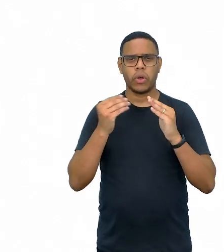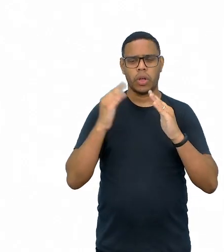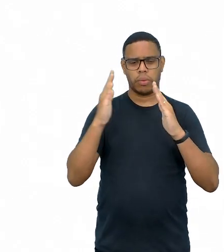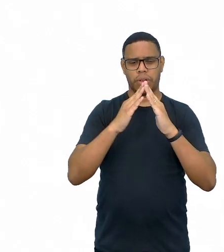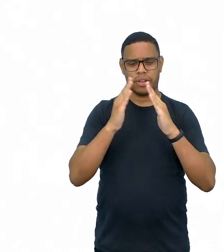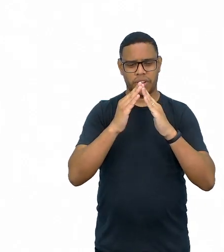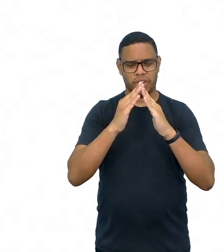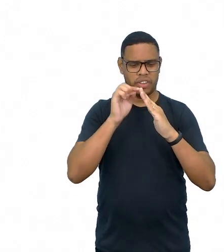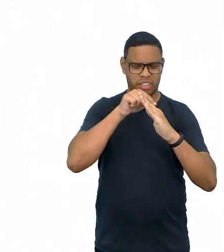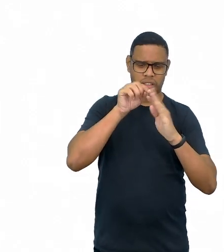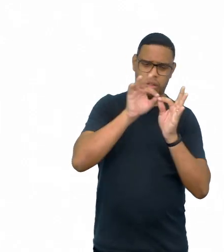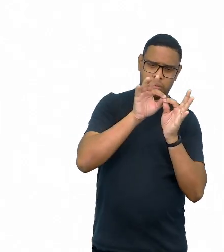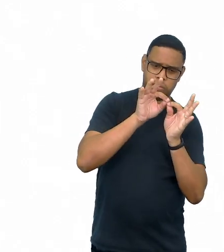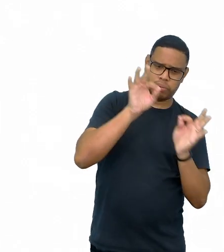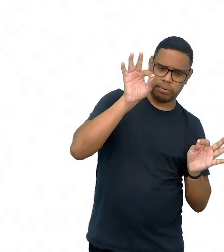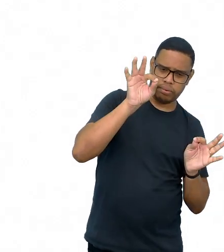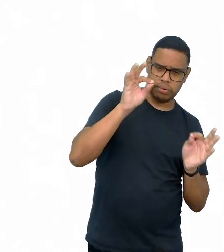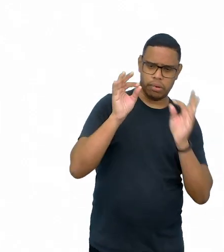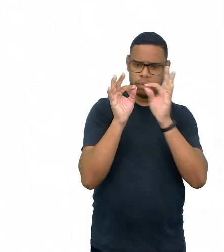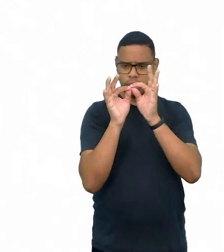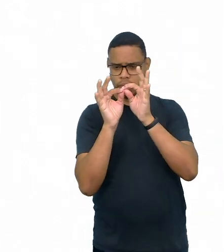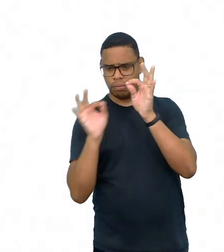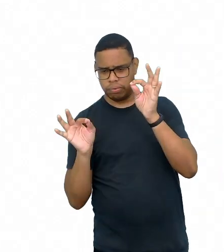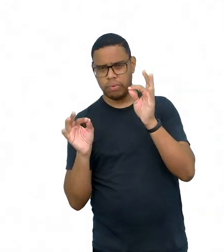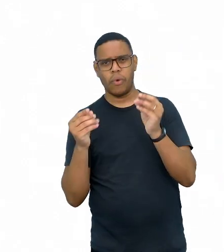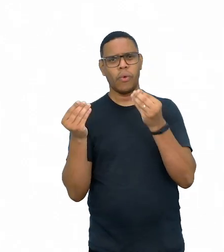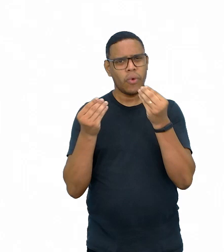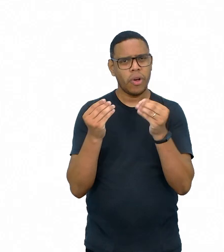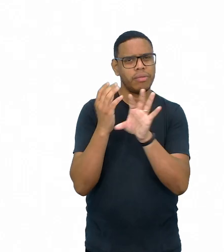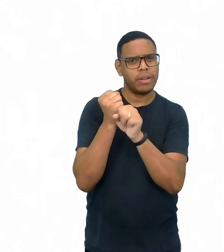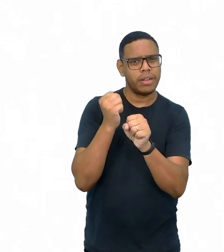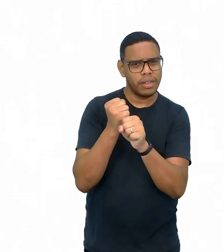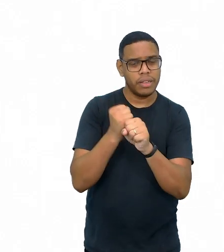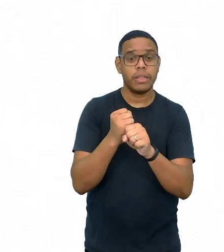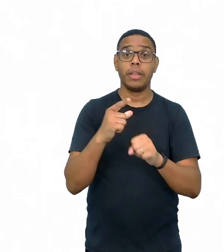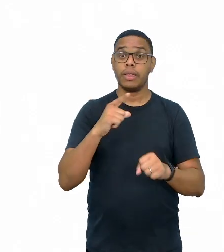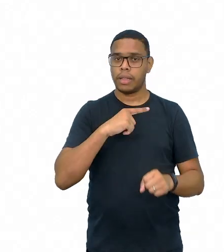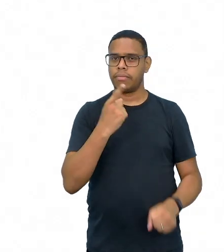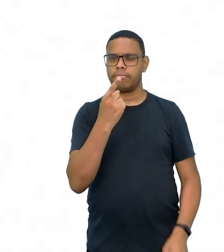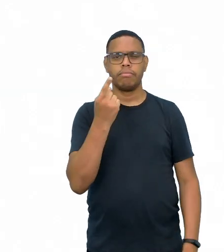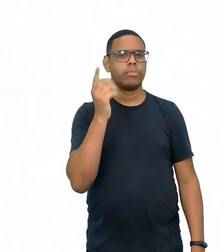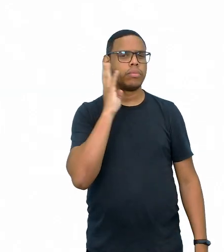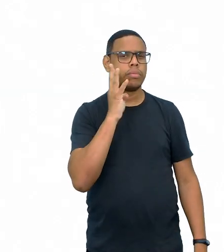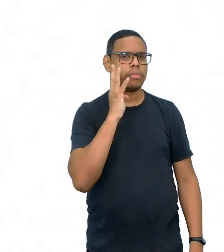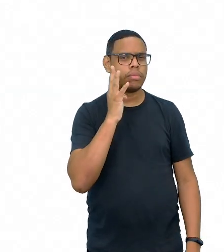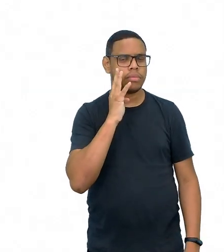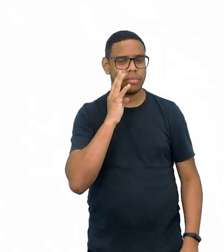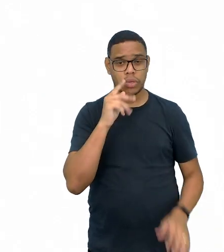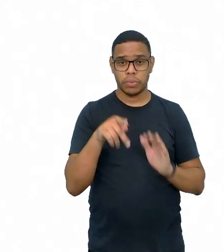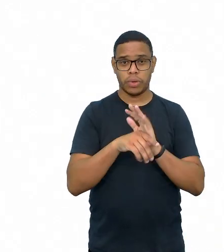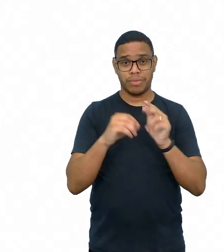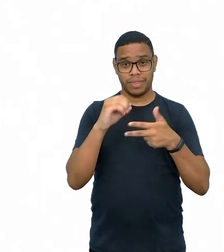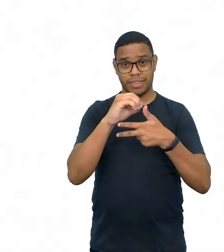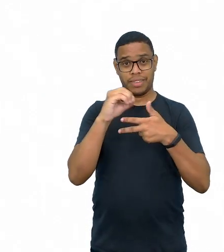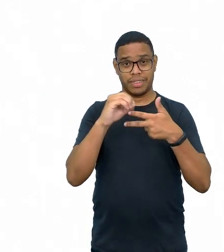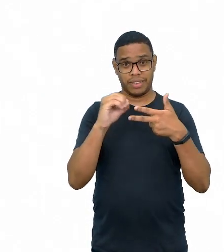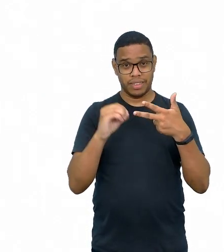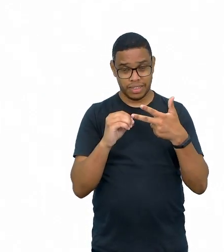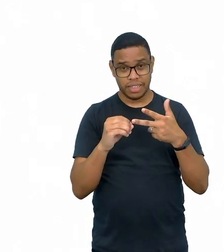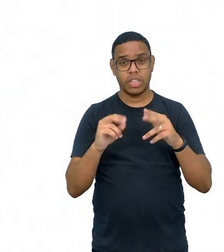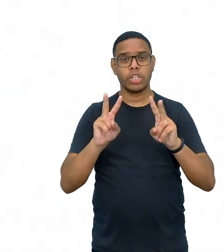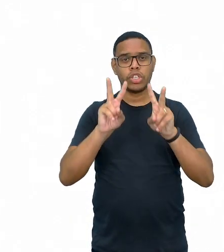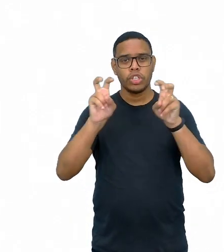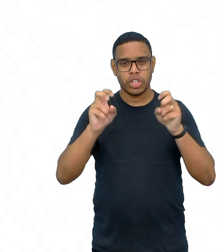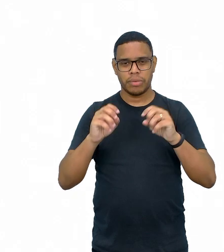telhado de uma residência, né. Tem uma questão aqui bem bacana do Enem, que é em relação ao corrimão de